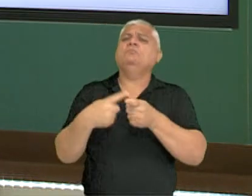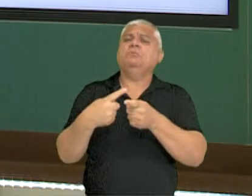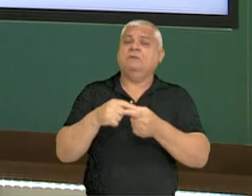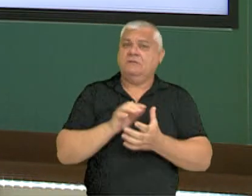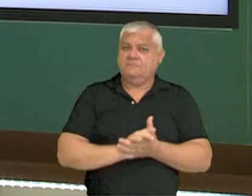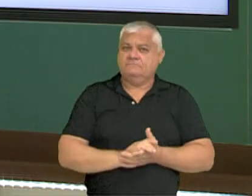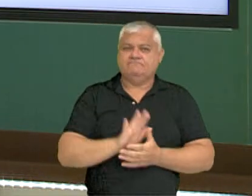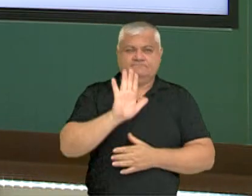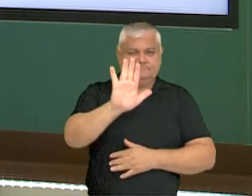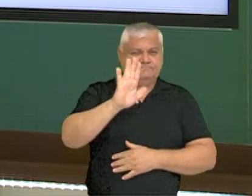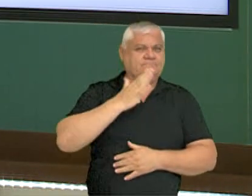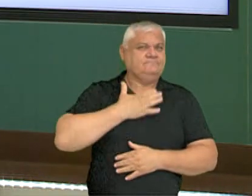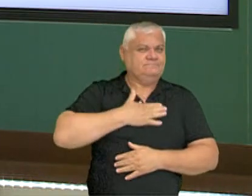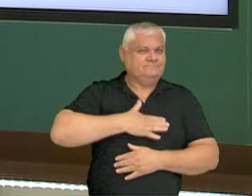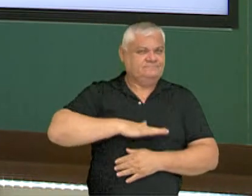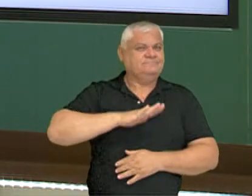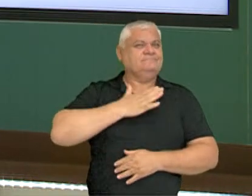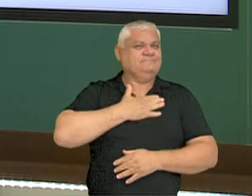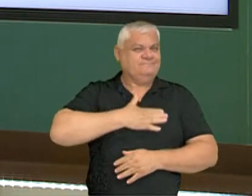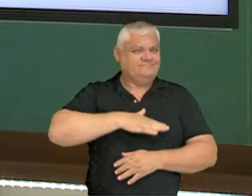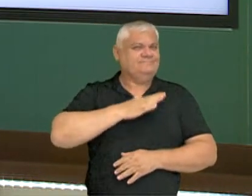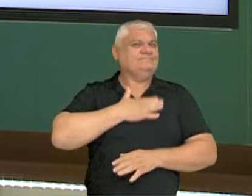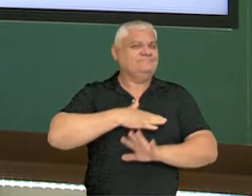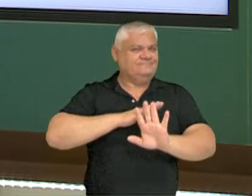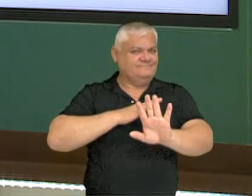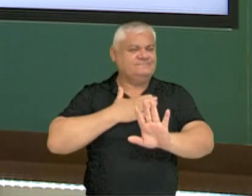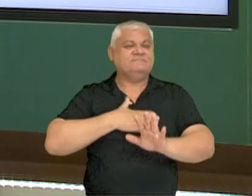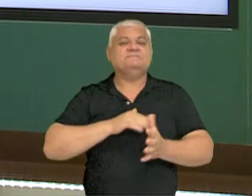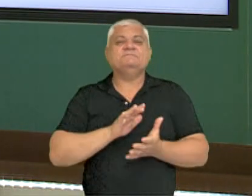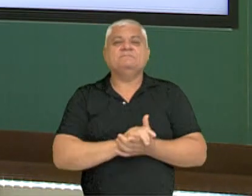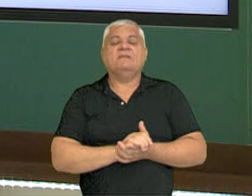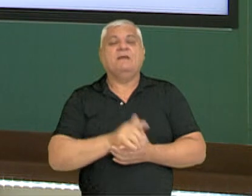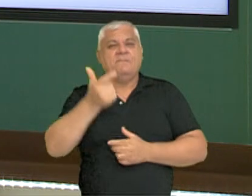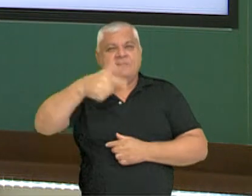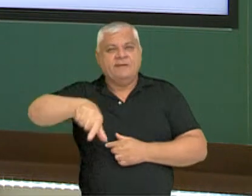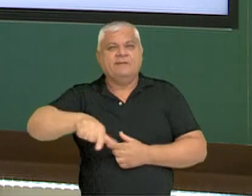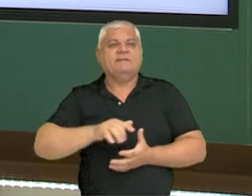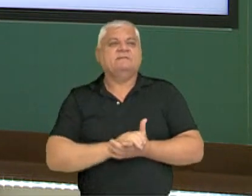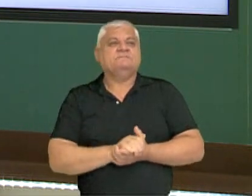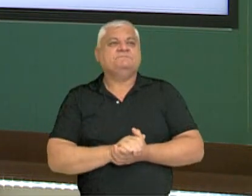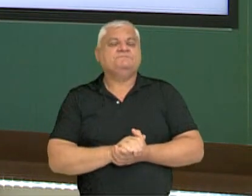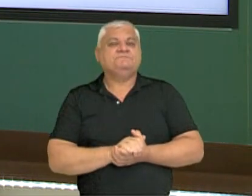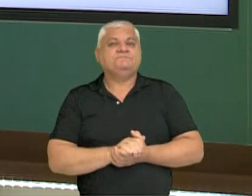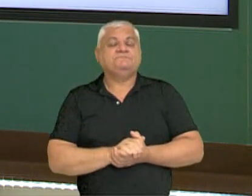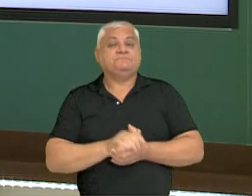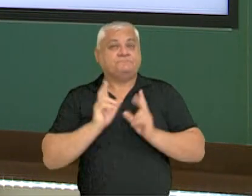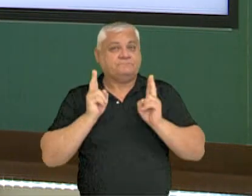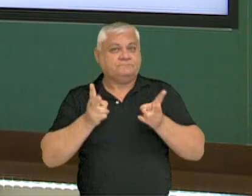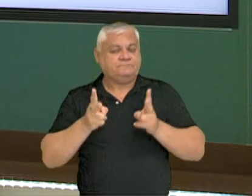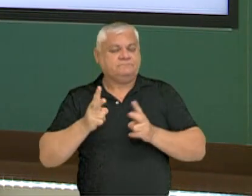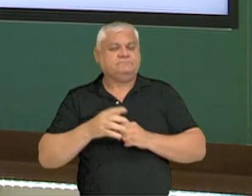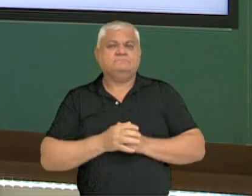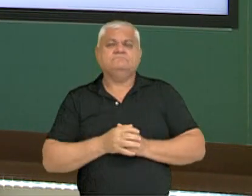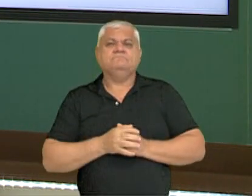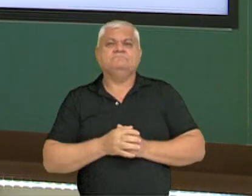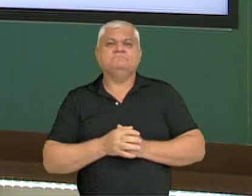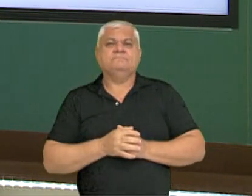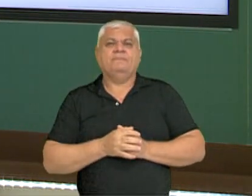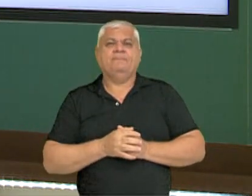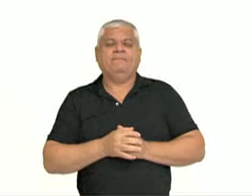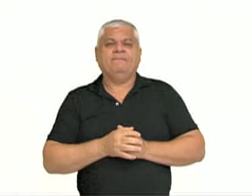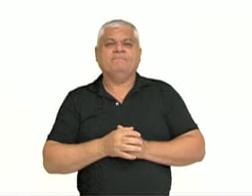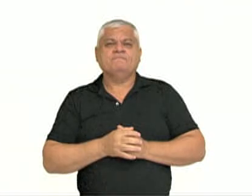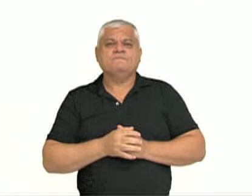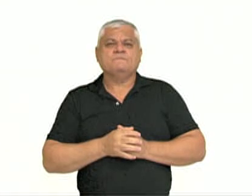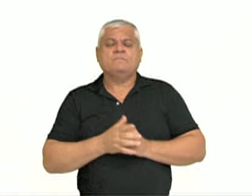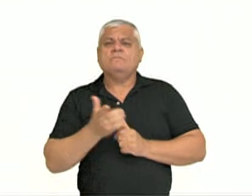vamos perceber, calma aí, Não vou contar tudo agora. Vamos lá, mais um pouquinho, refletindo ainda mais um pouquinho. Como as pessoas